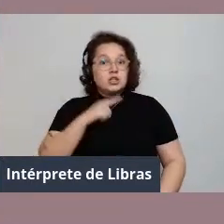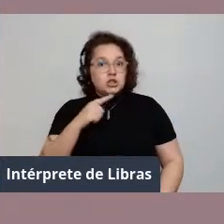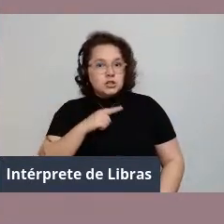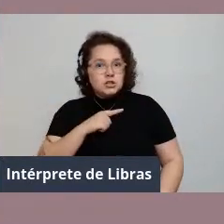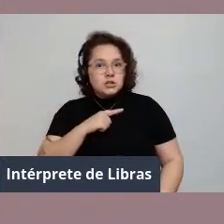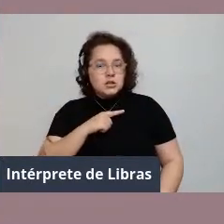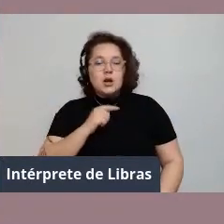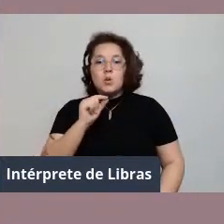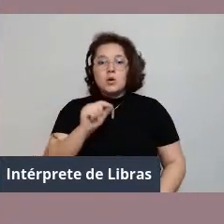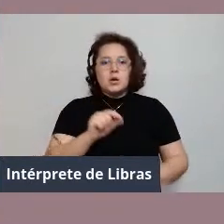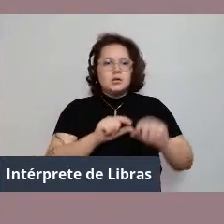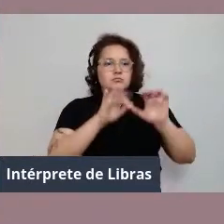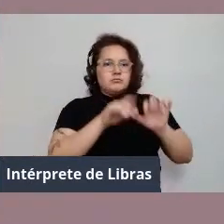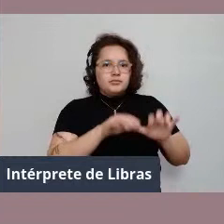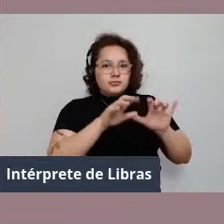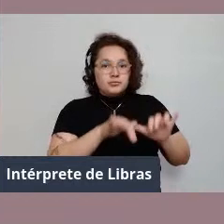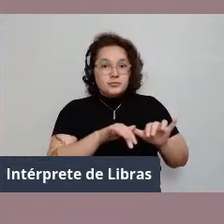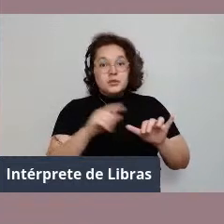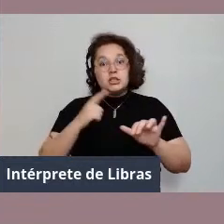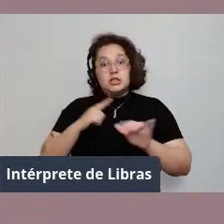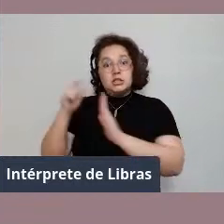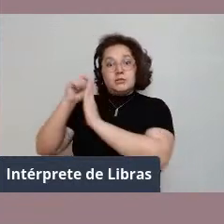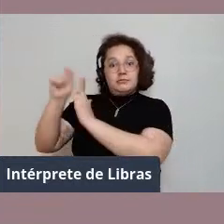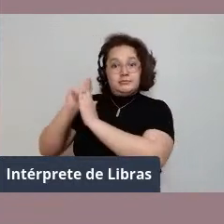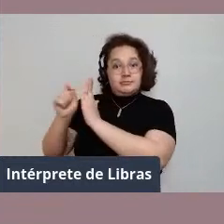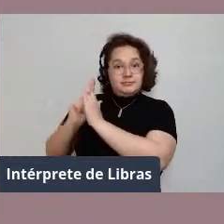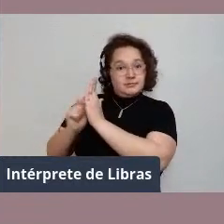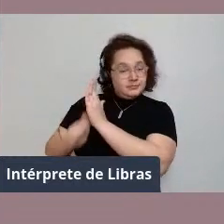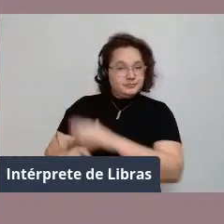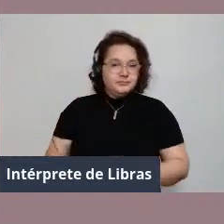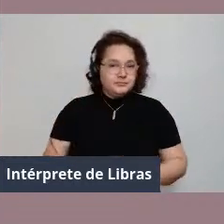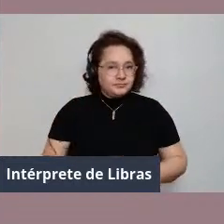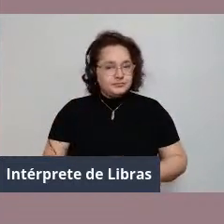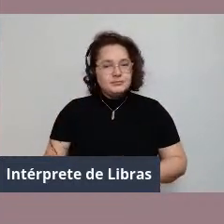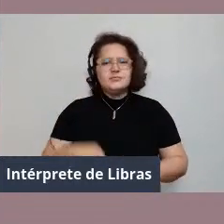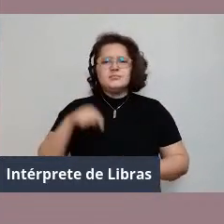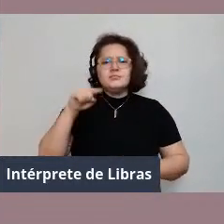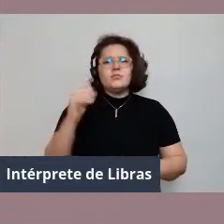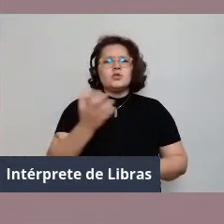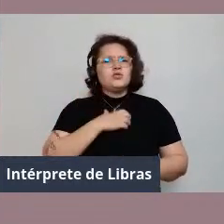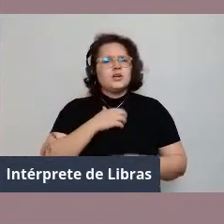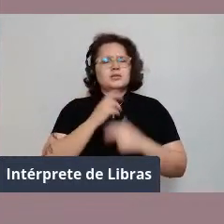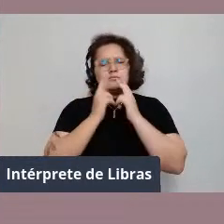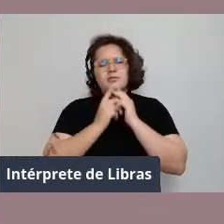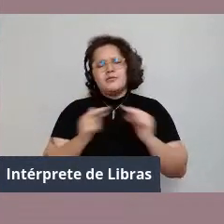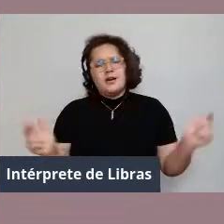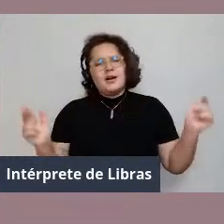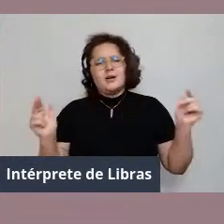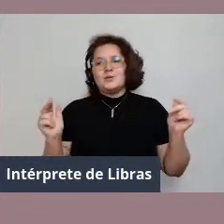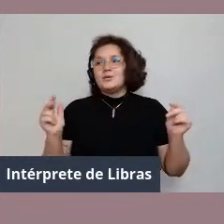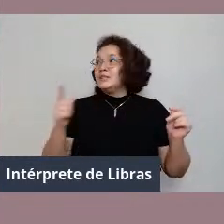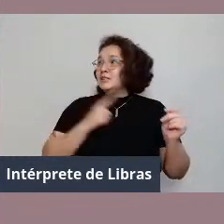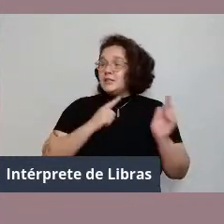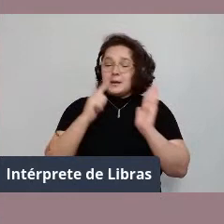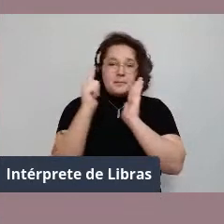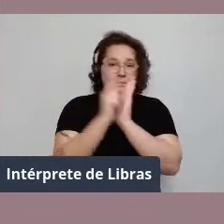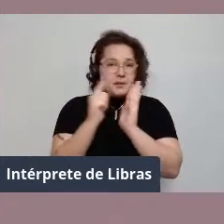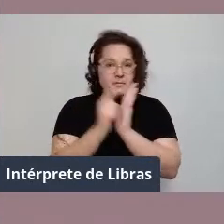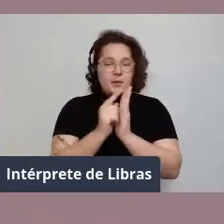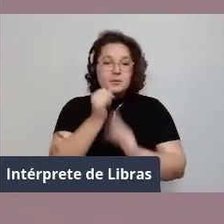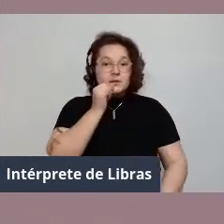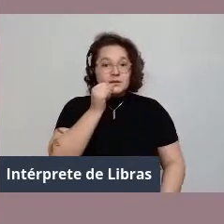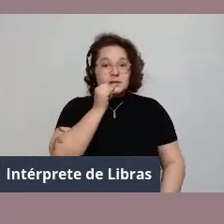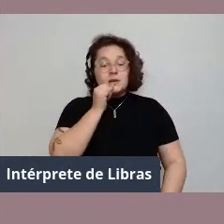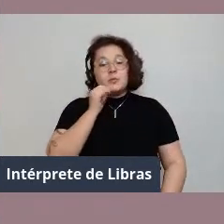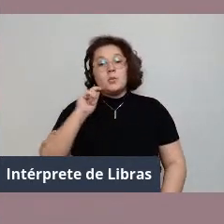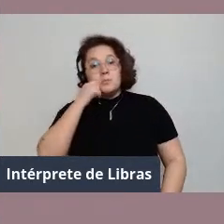Trechos datilografados e manuscritos. Dos mais variados formatos e feitios. De papel de embrulhar pão a